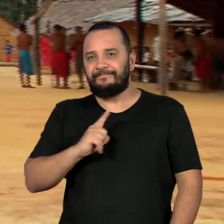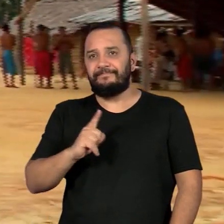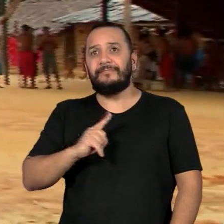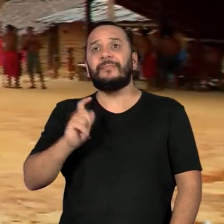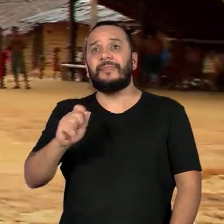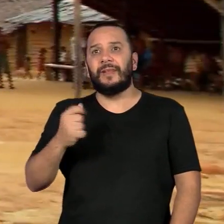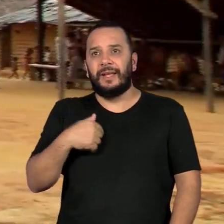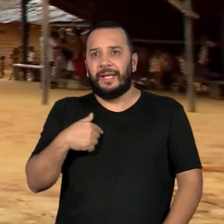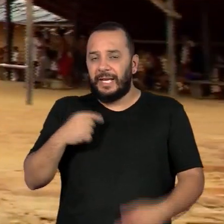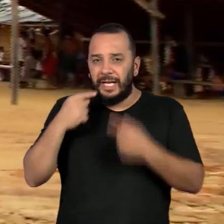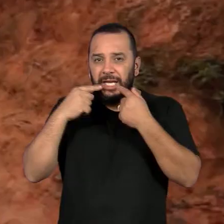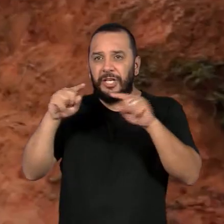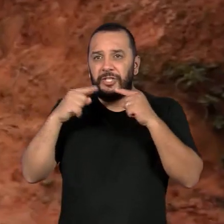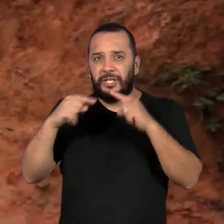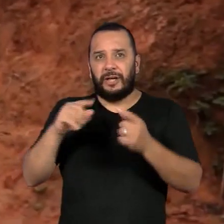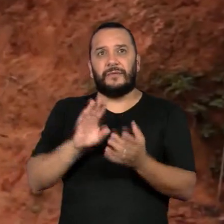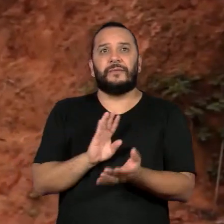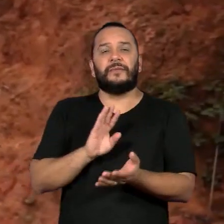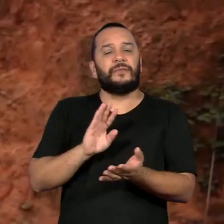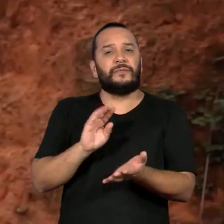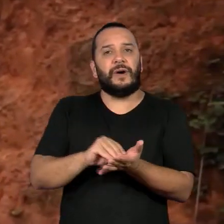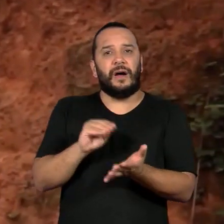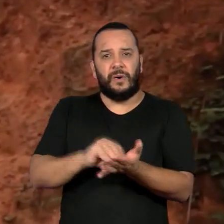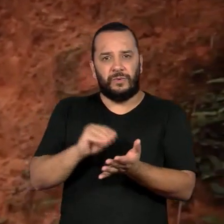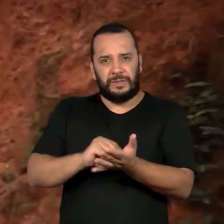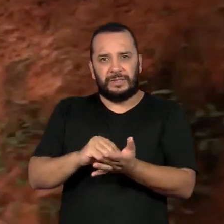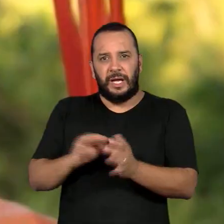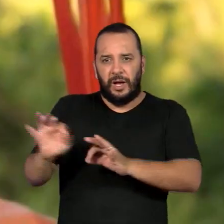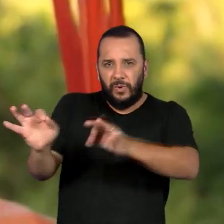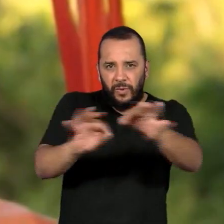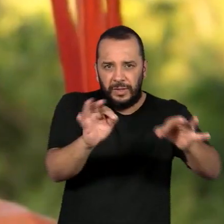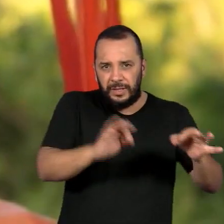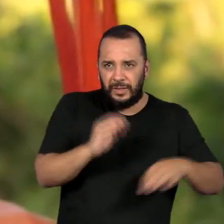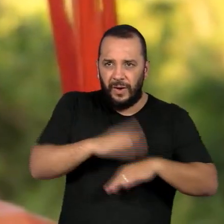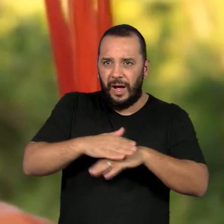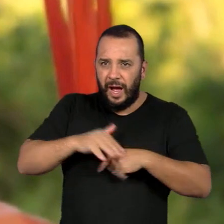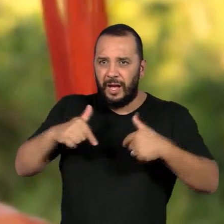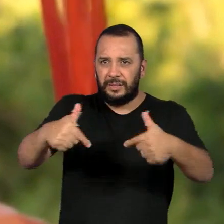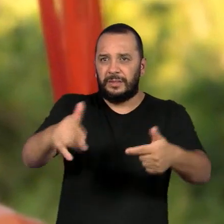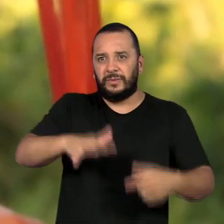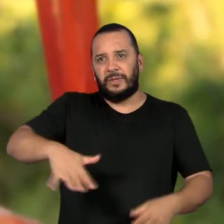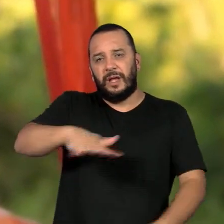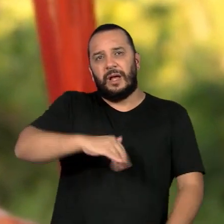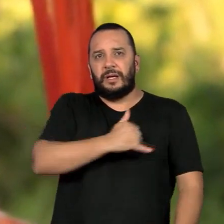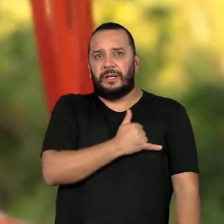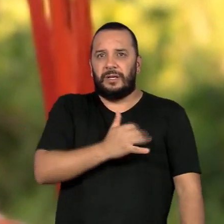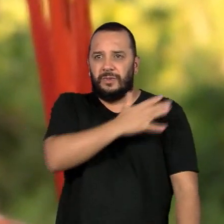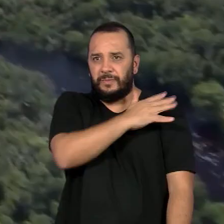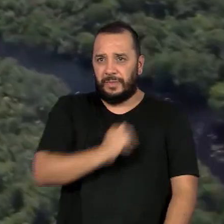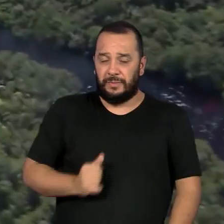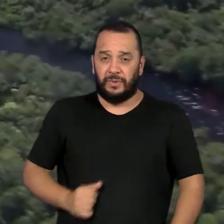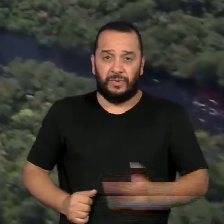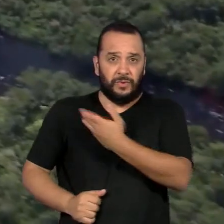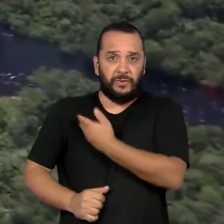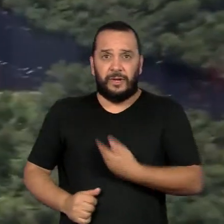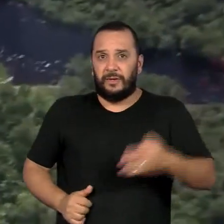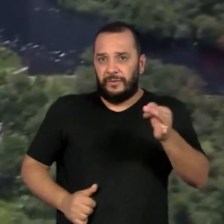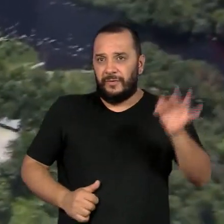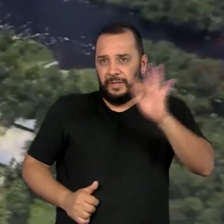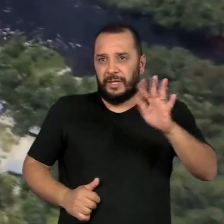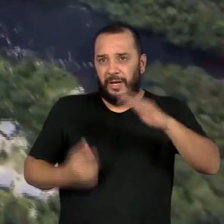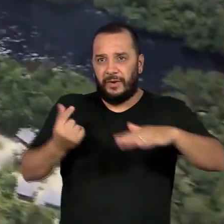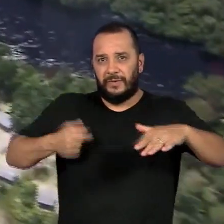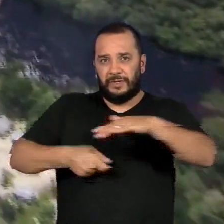de uma coordenação das ações no território Yanomami. O governo federal afirma que foram investidos mais